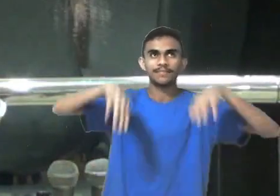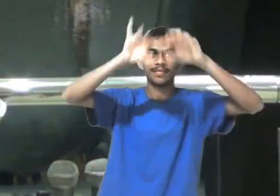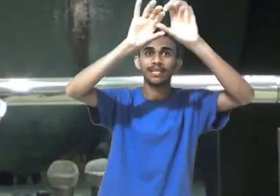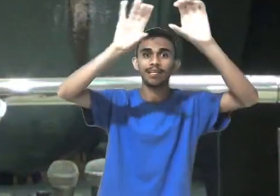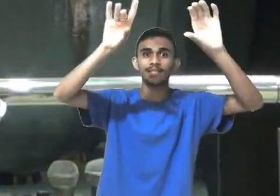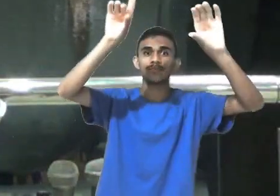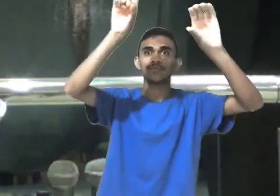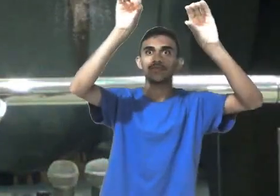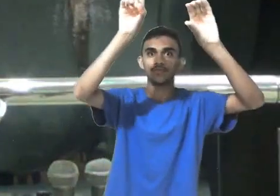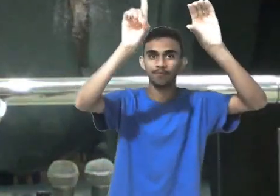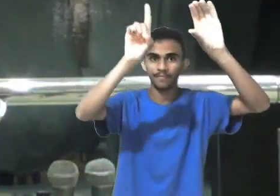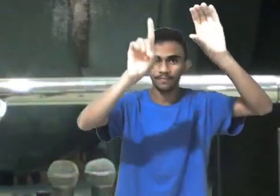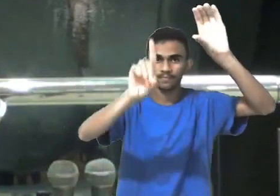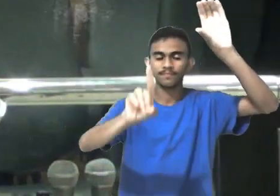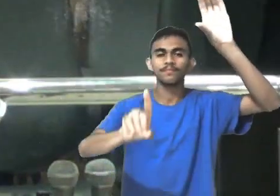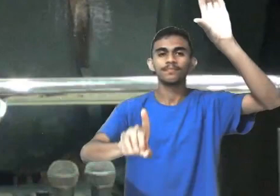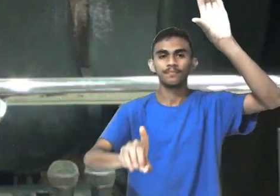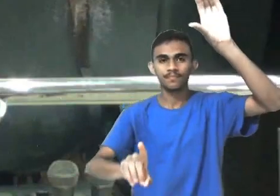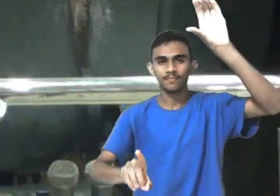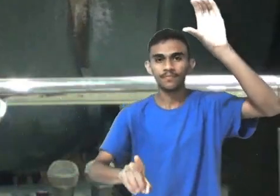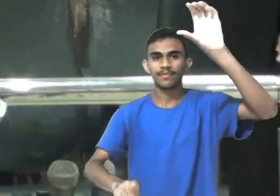alegre da sua